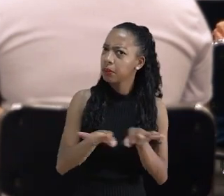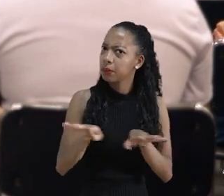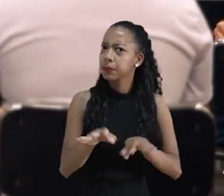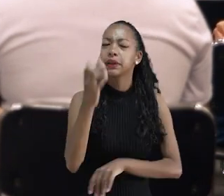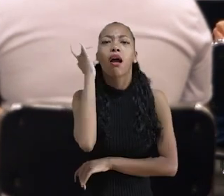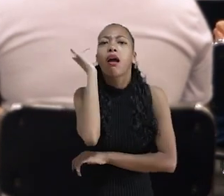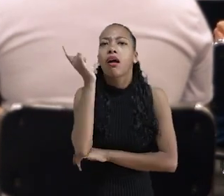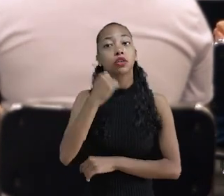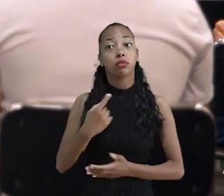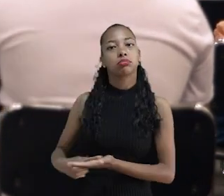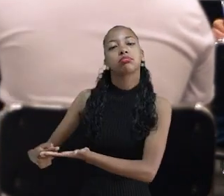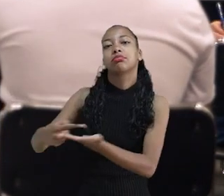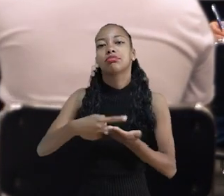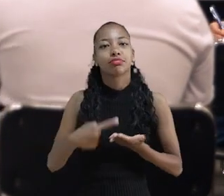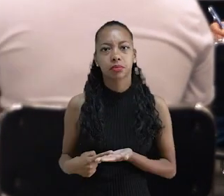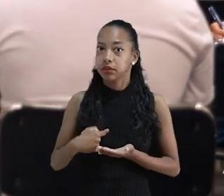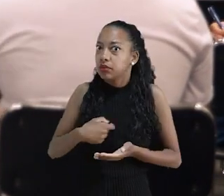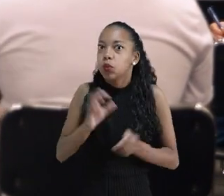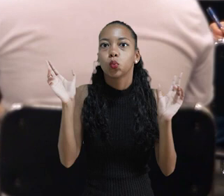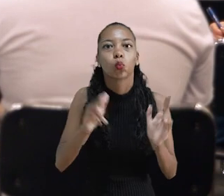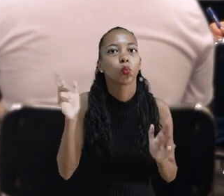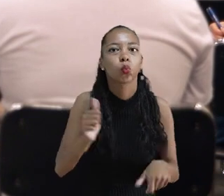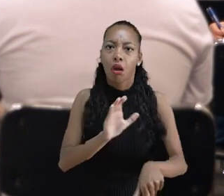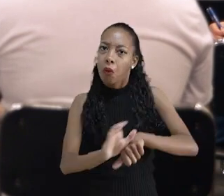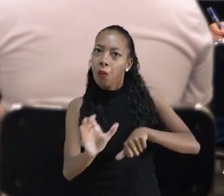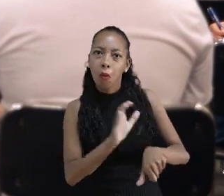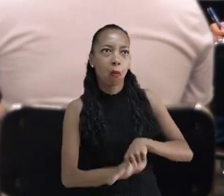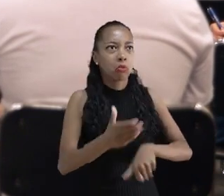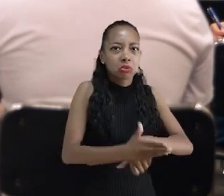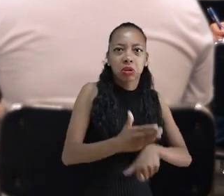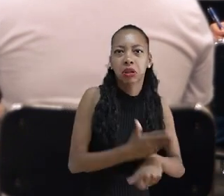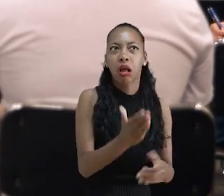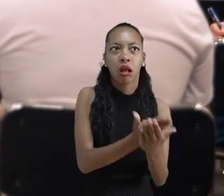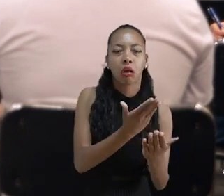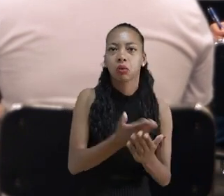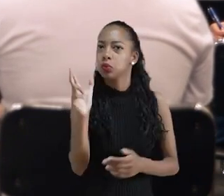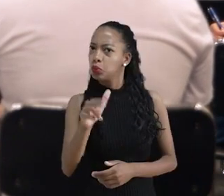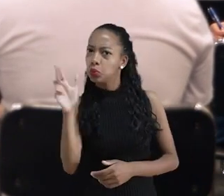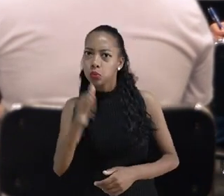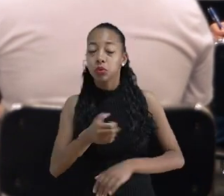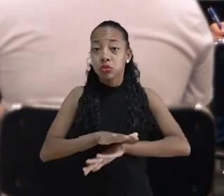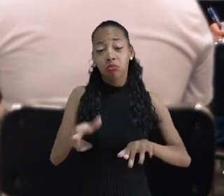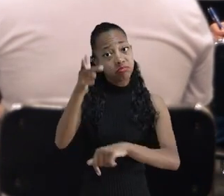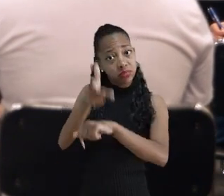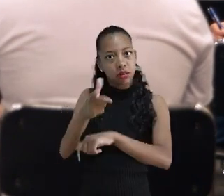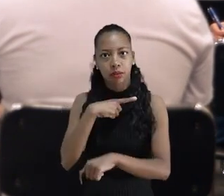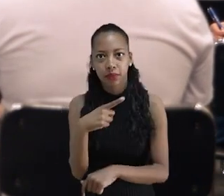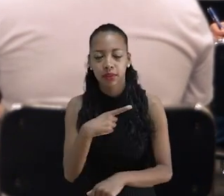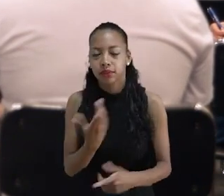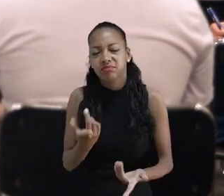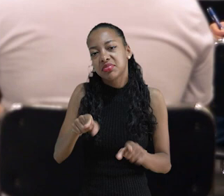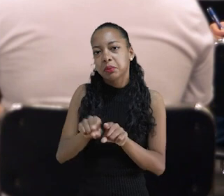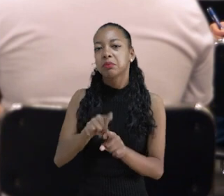aventura sem nem ter passado por um curso sem nada com a cara com a coragem e com a câmera Vamos né